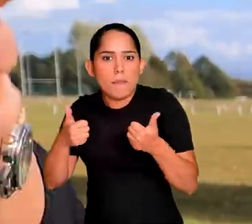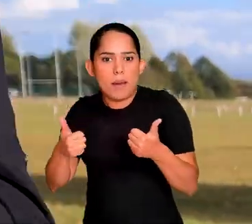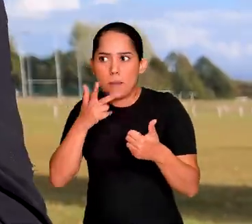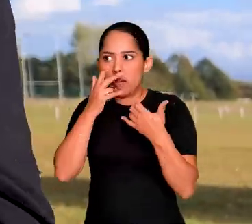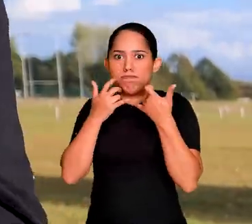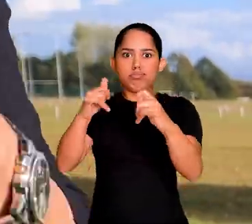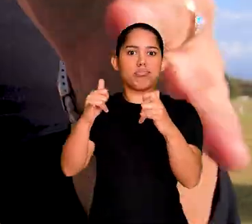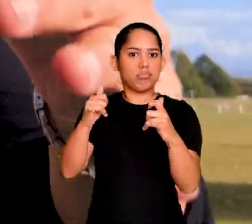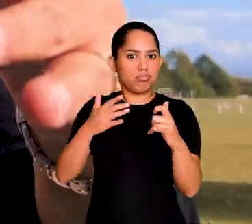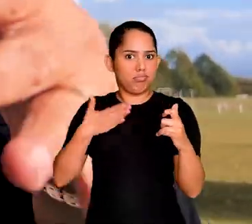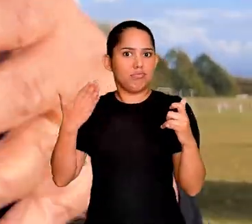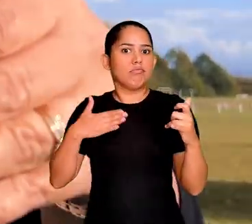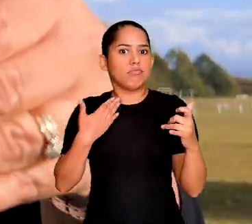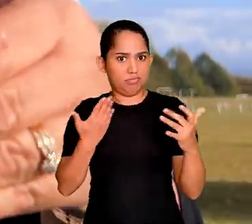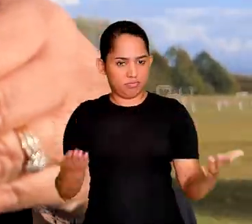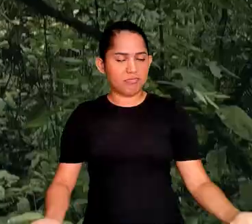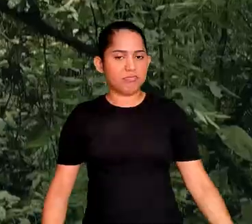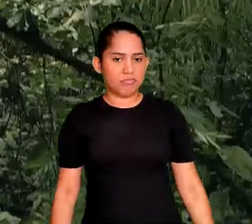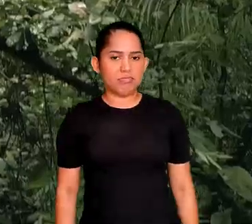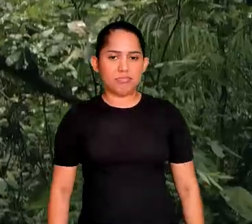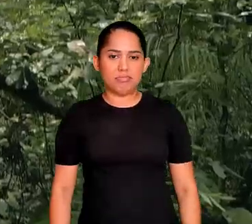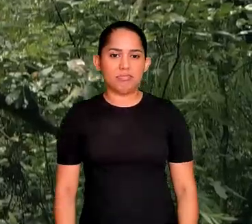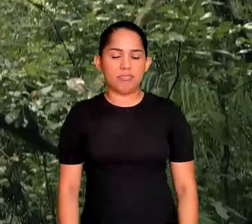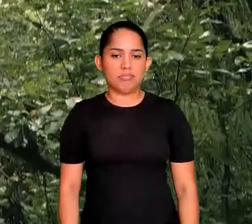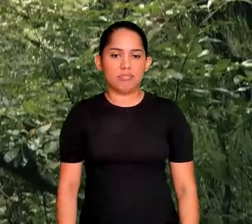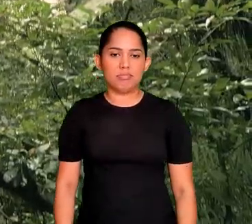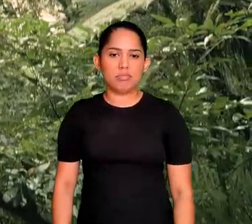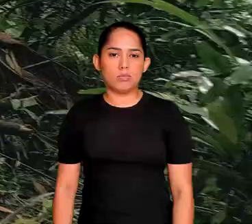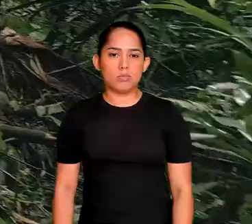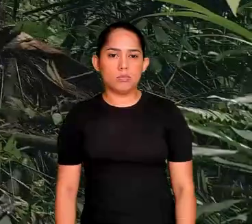was never a kind of a cultural shock, you see.